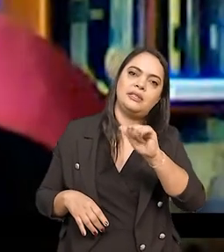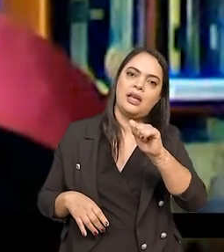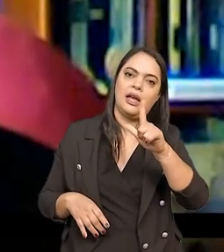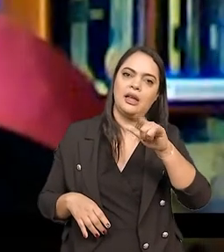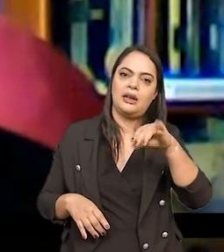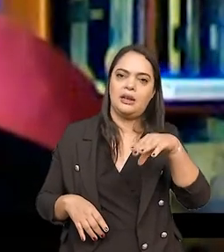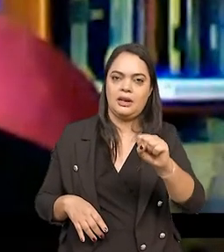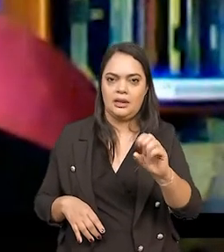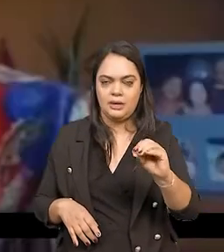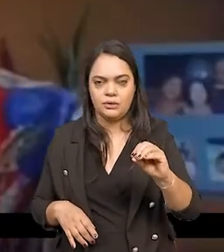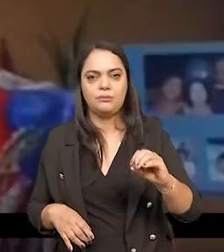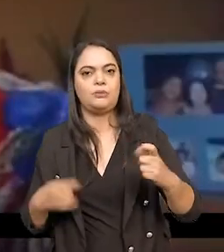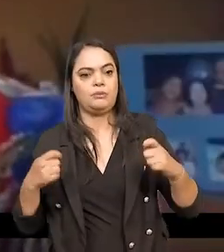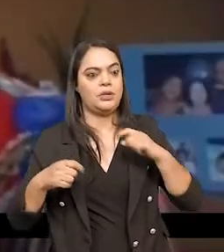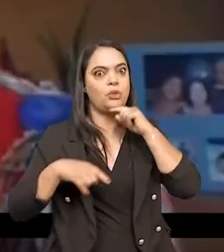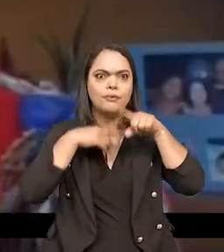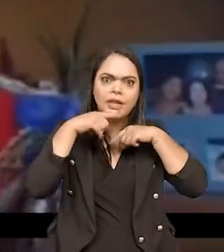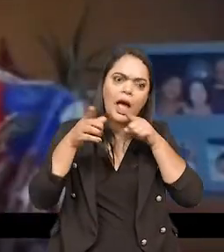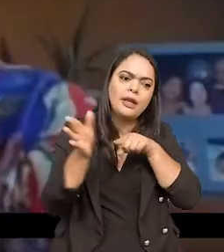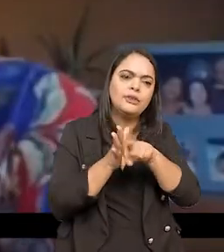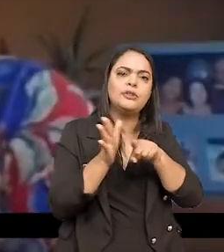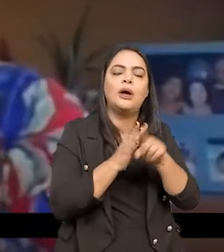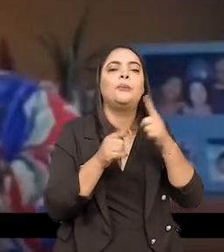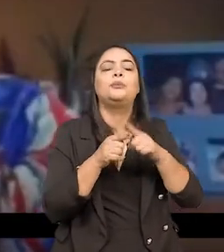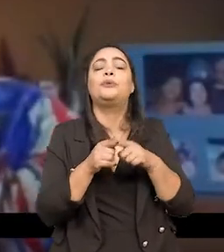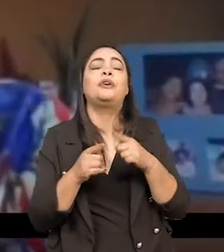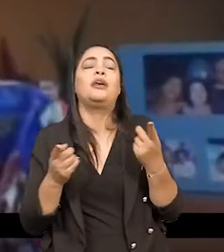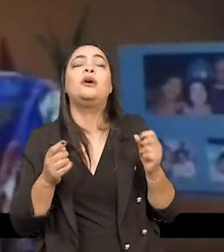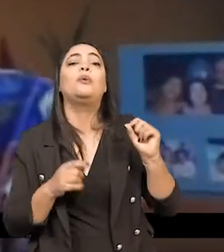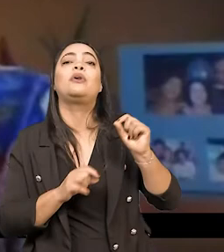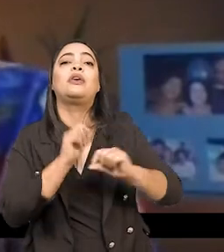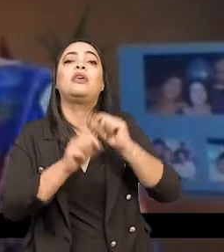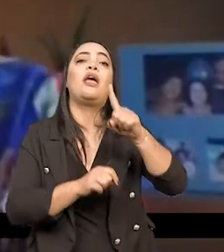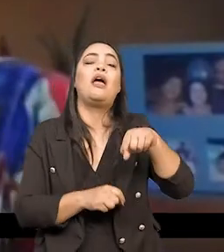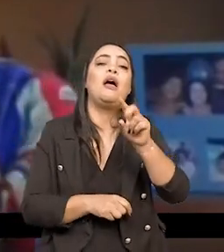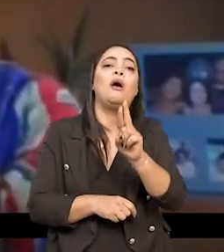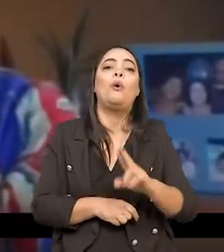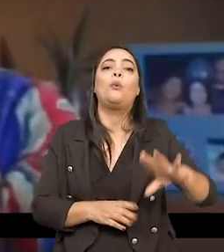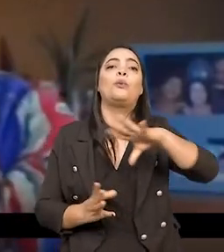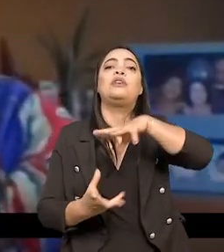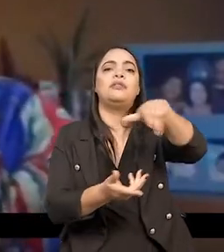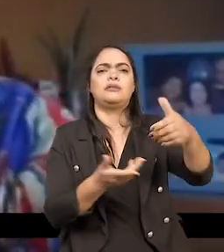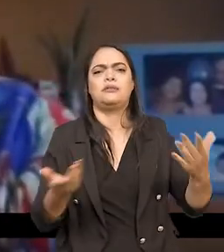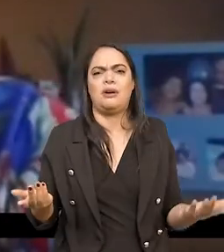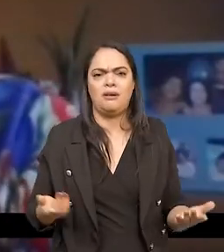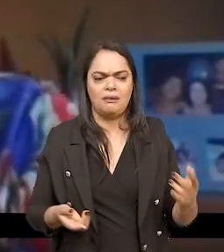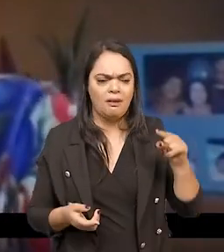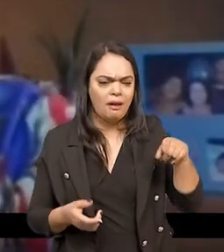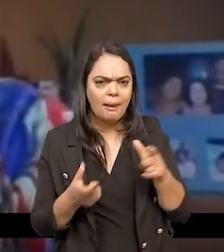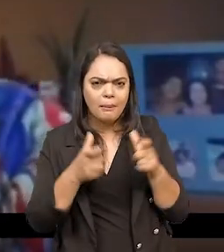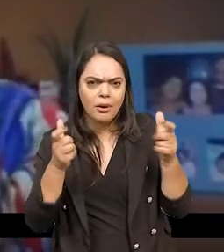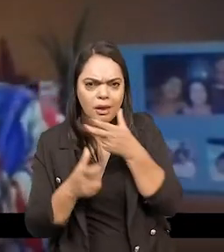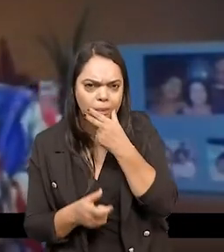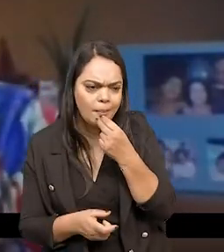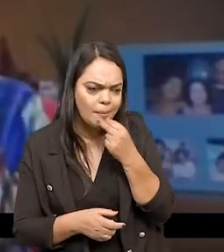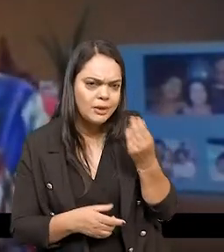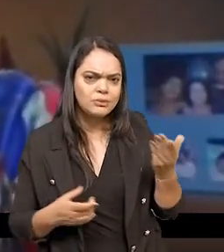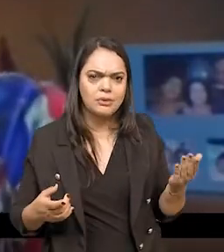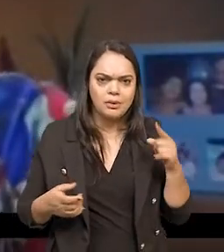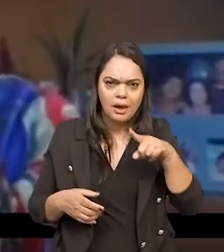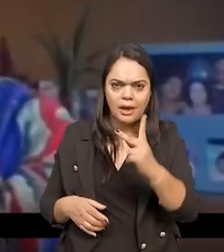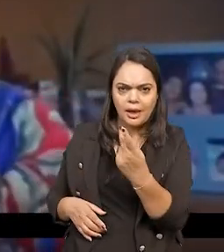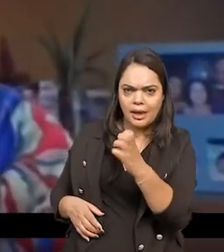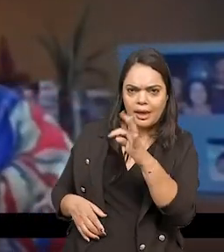suspeita. Também? Sim, é. Porque o que, que é o universal? O universal é masculino,